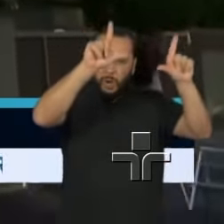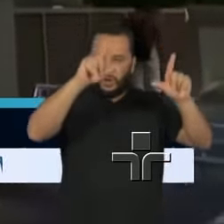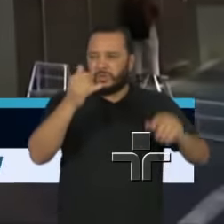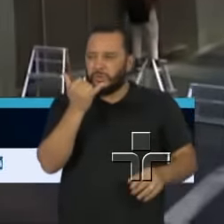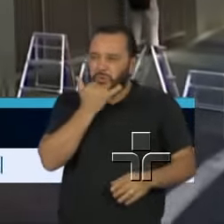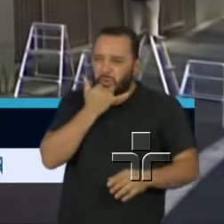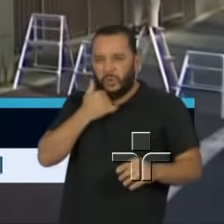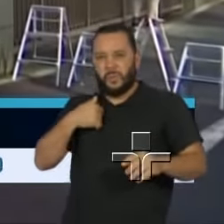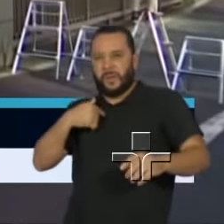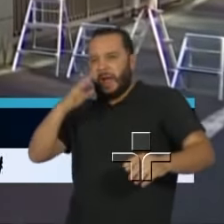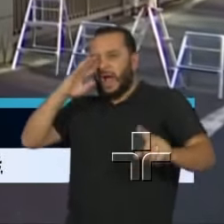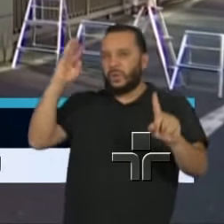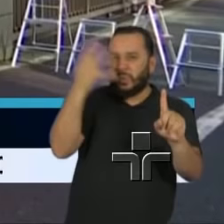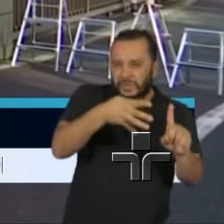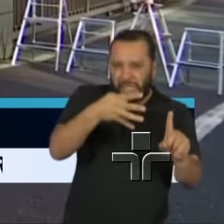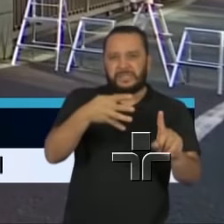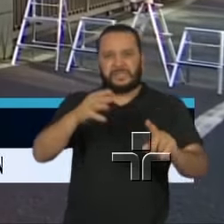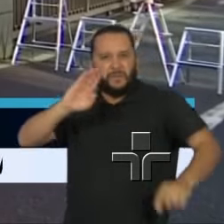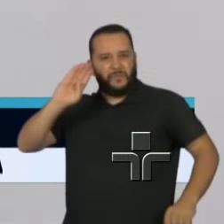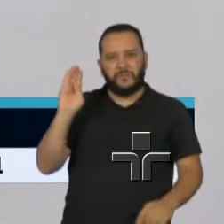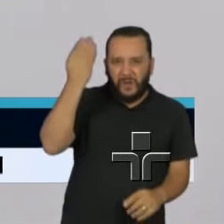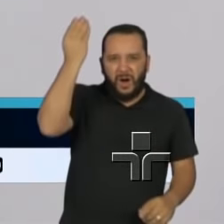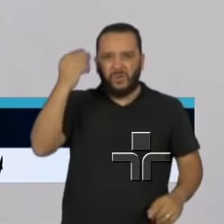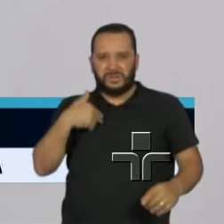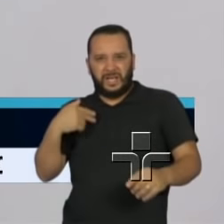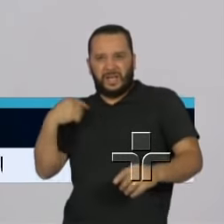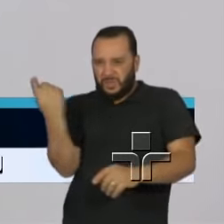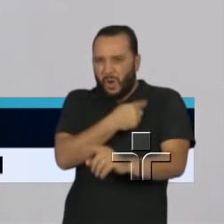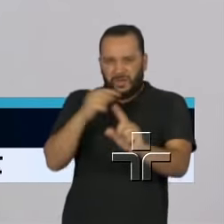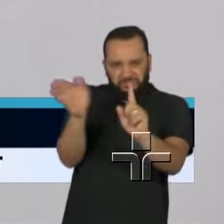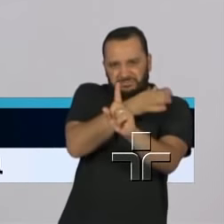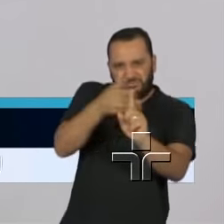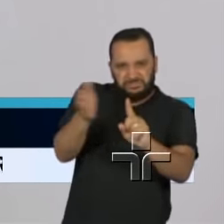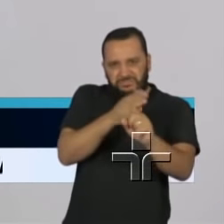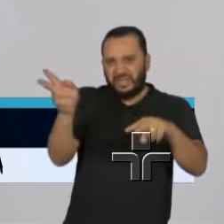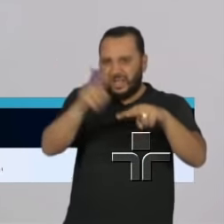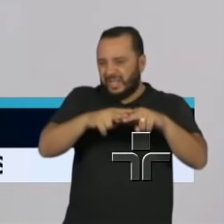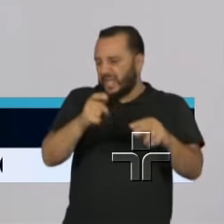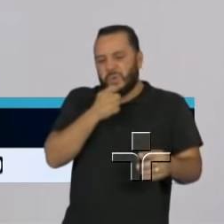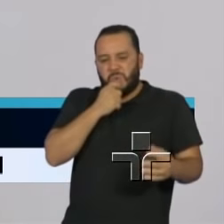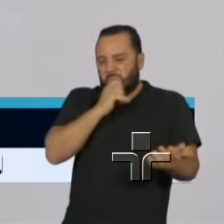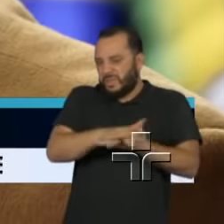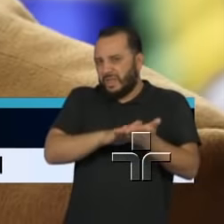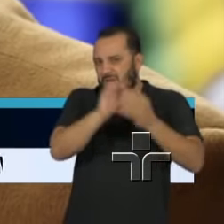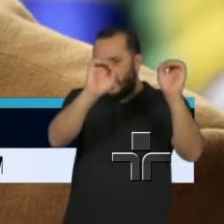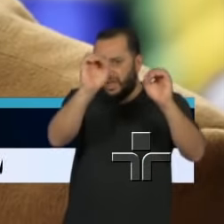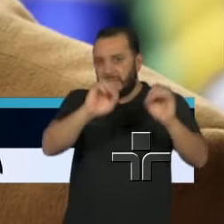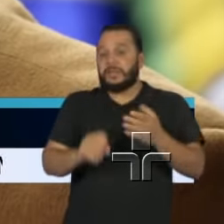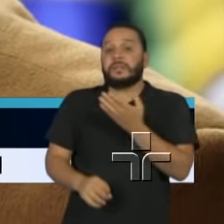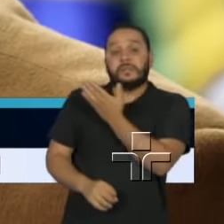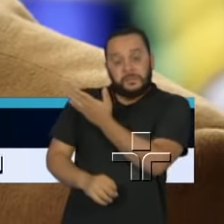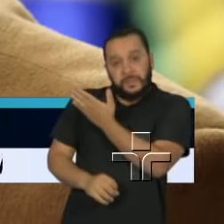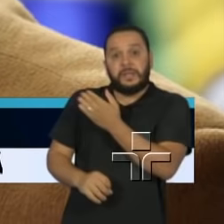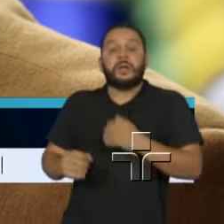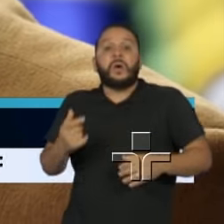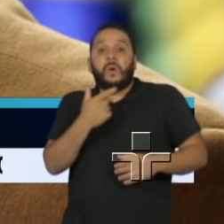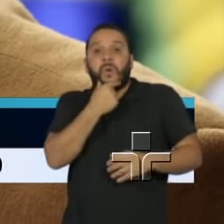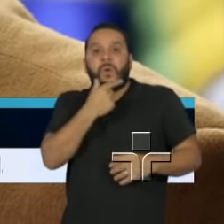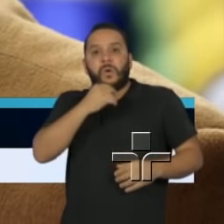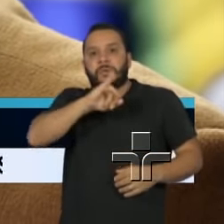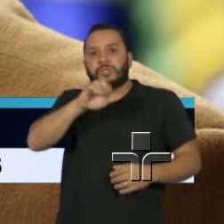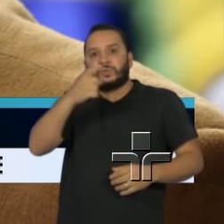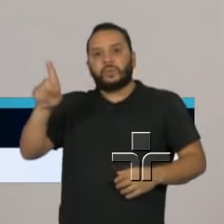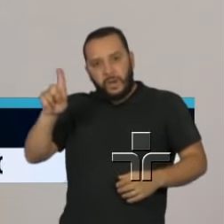que foi maltratado na cadeia são falsas. O brasileiro ainda elogiou a atuação do cônsul do Brasil no Japão, João